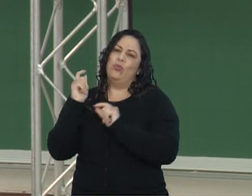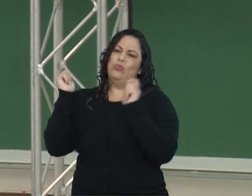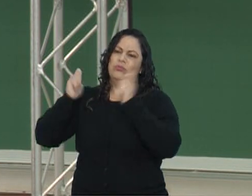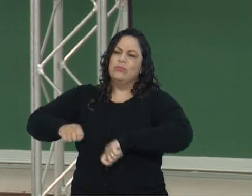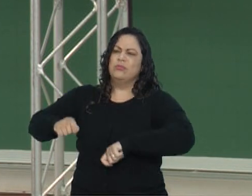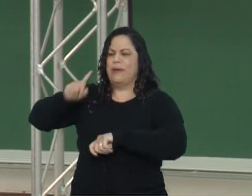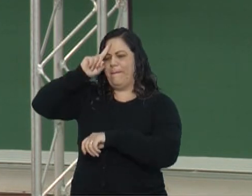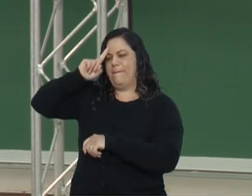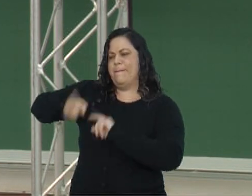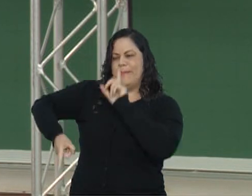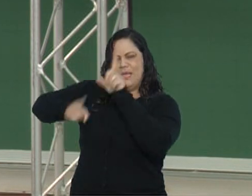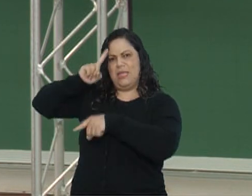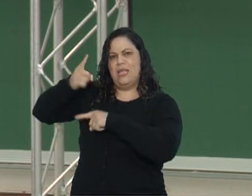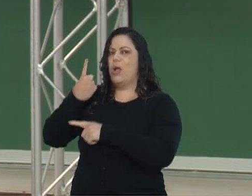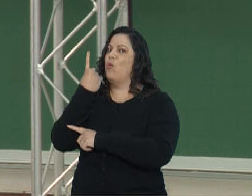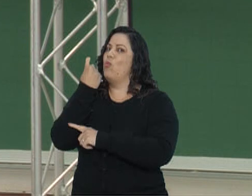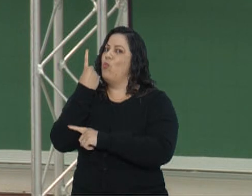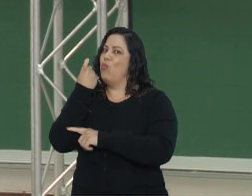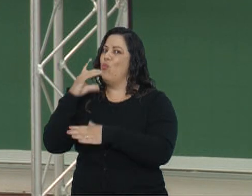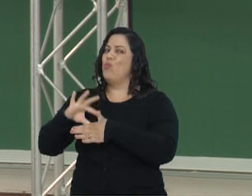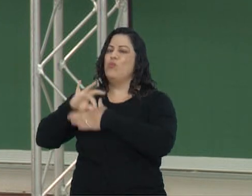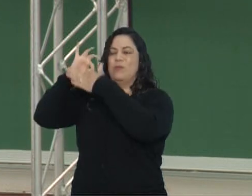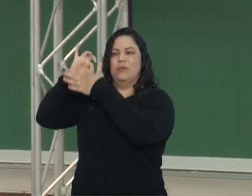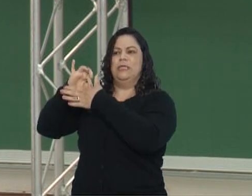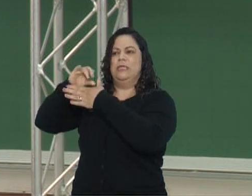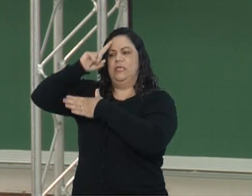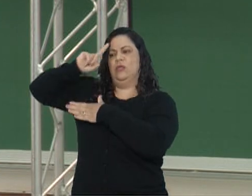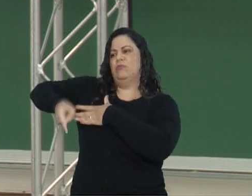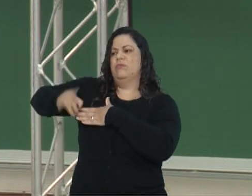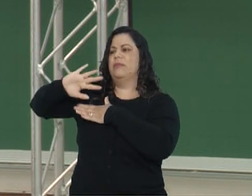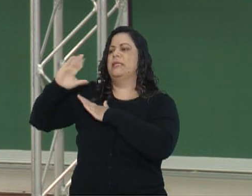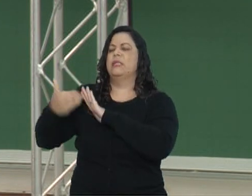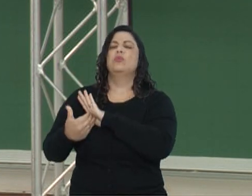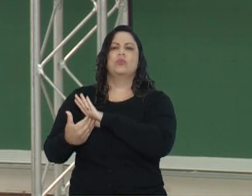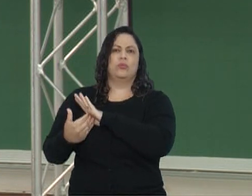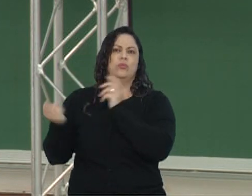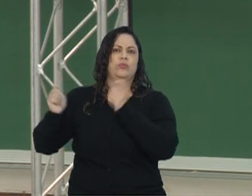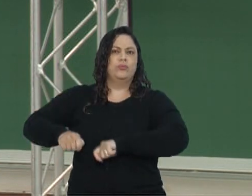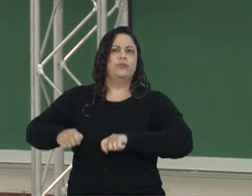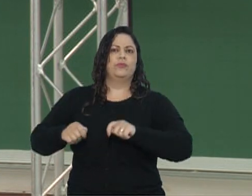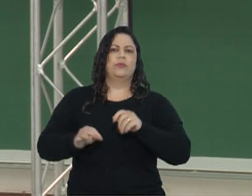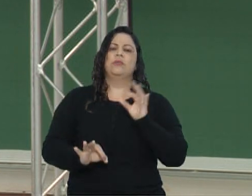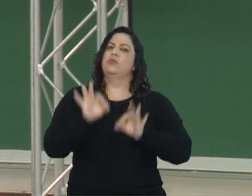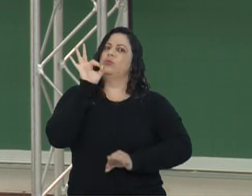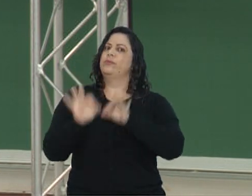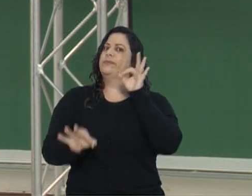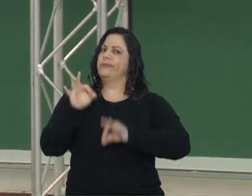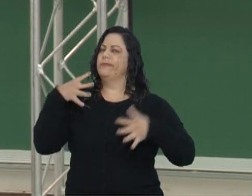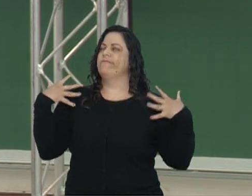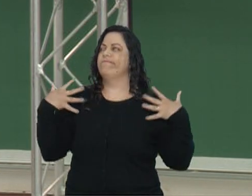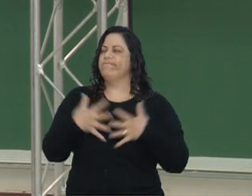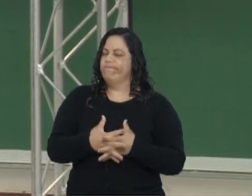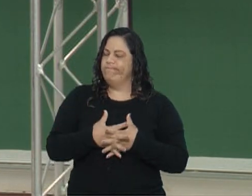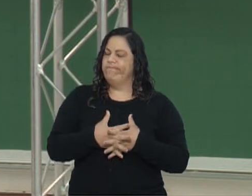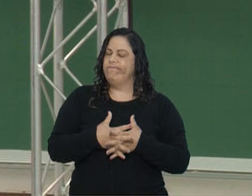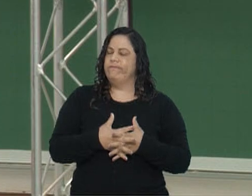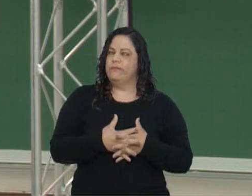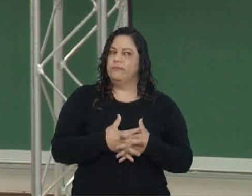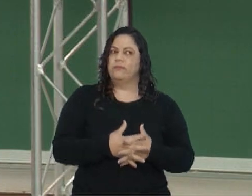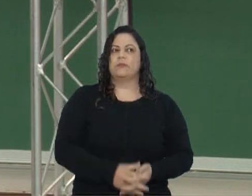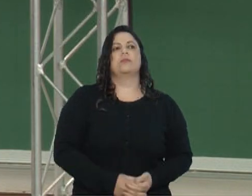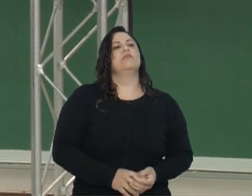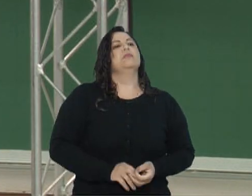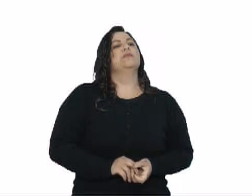hora, através de uma única liderança. Né? Inclusive no poder judiciário, né, que é bem complicado.